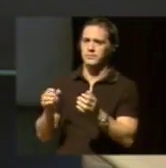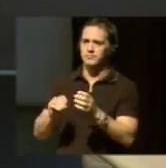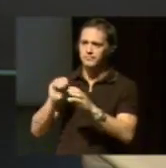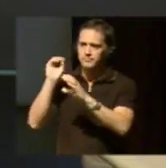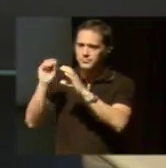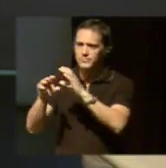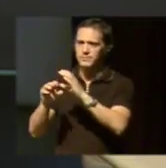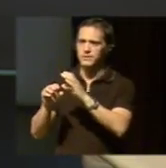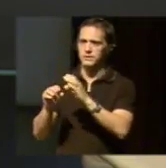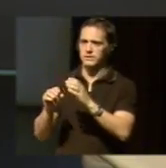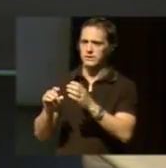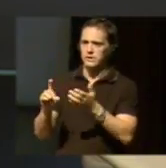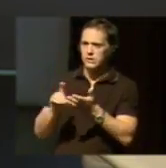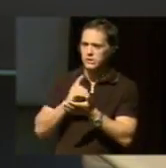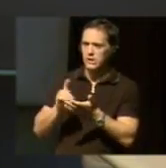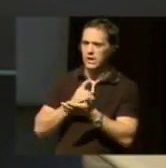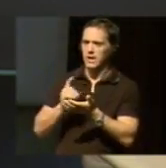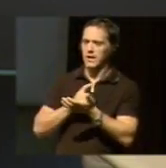já criaram diários